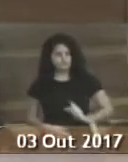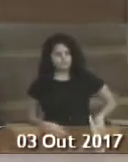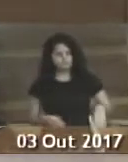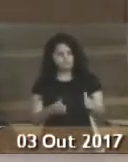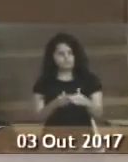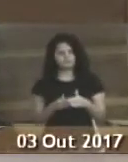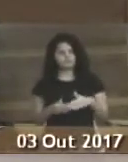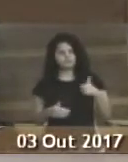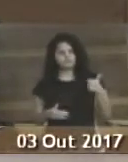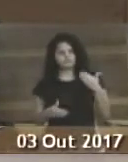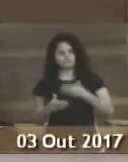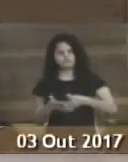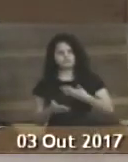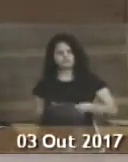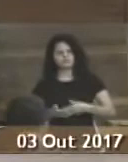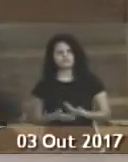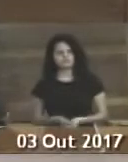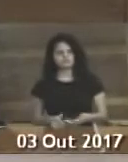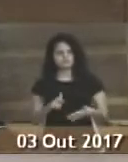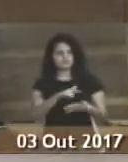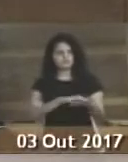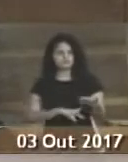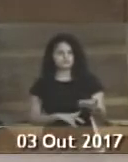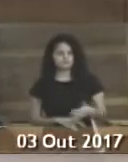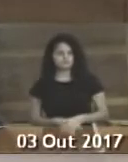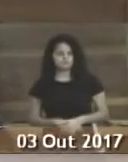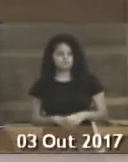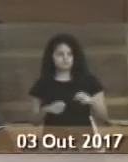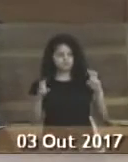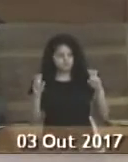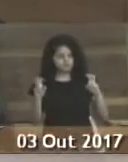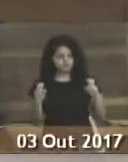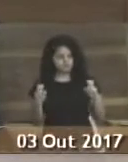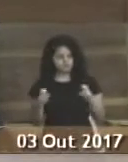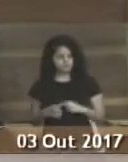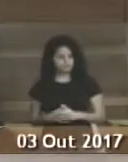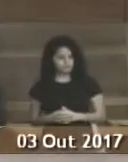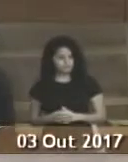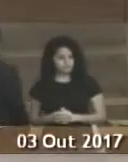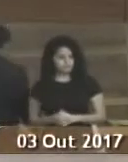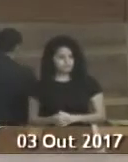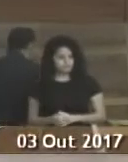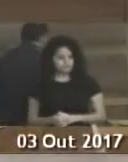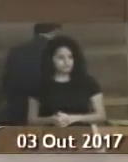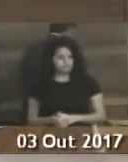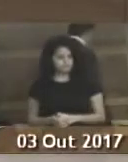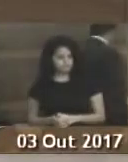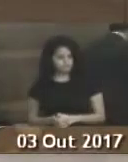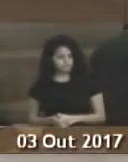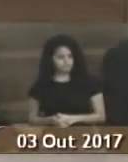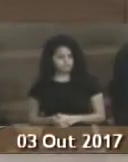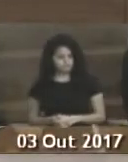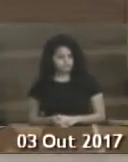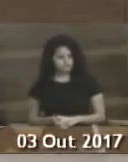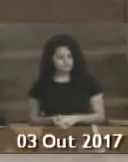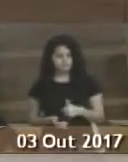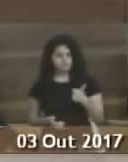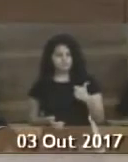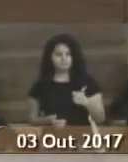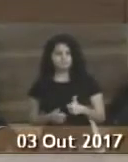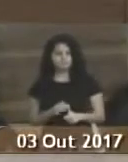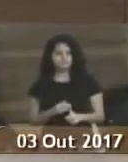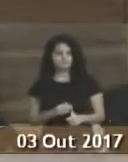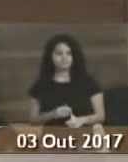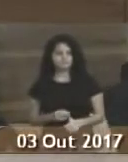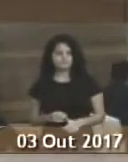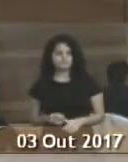solicitou à primeira secretaria ad hoc que fizesse a leitura das matérias constantes na ordem do dia, a saber, em primeira discussão, os